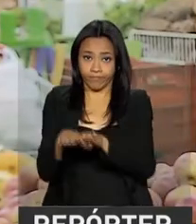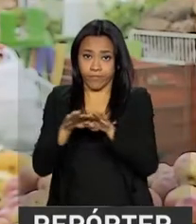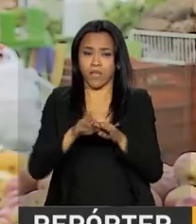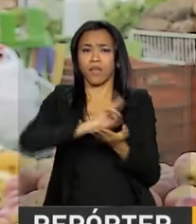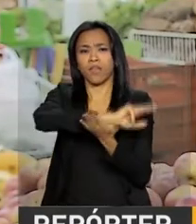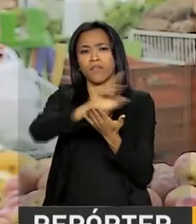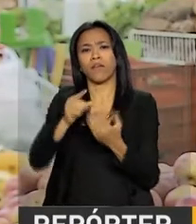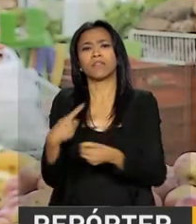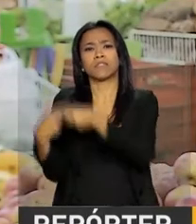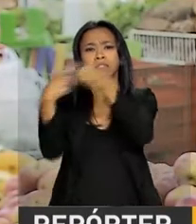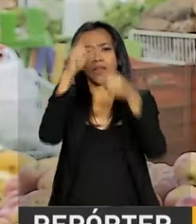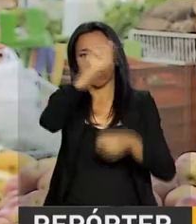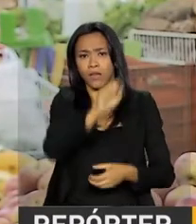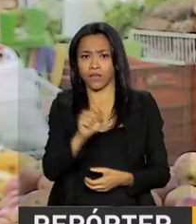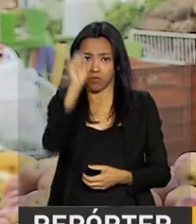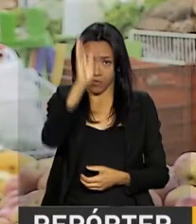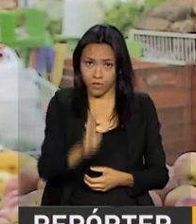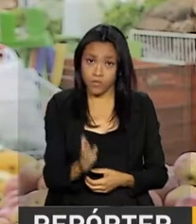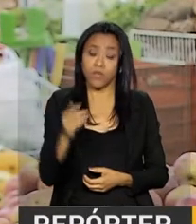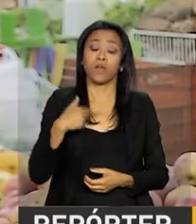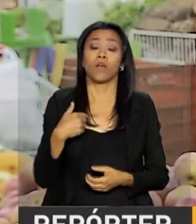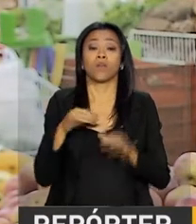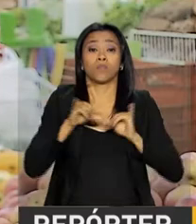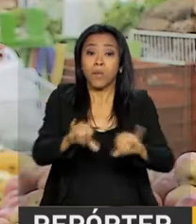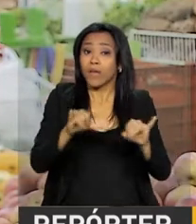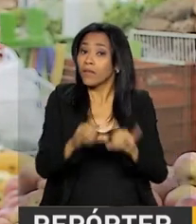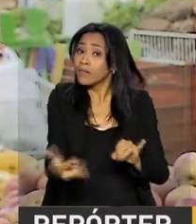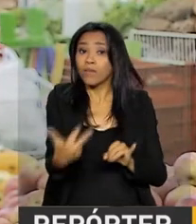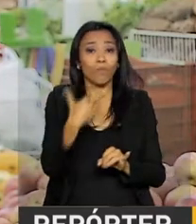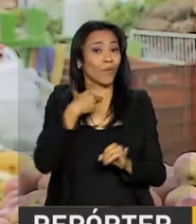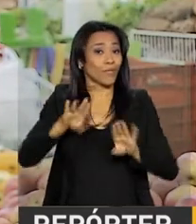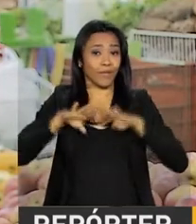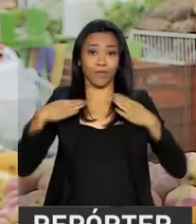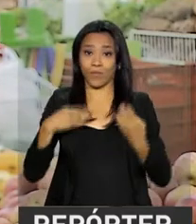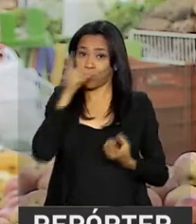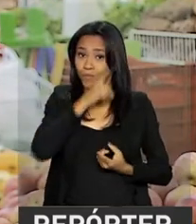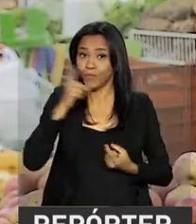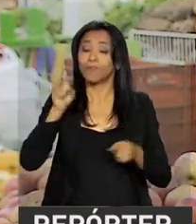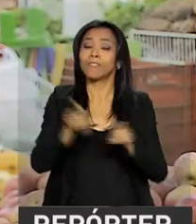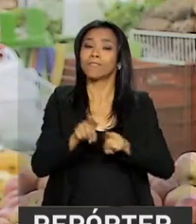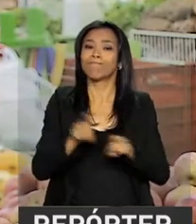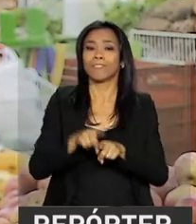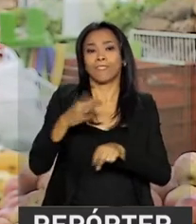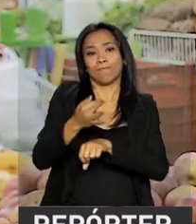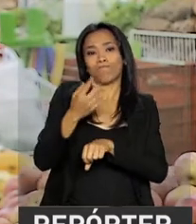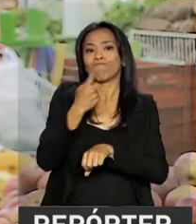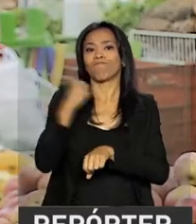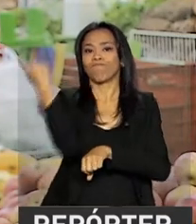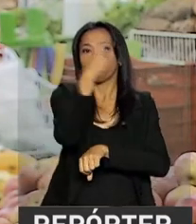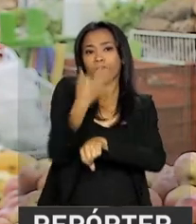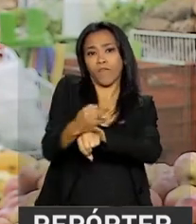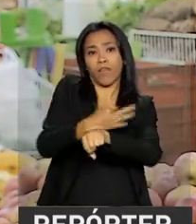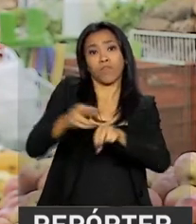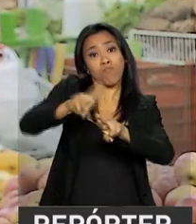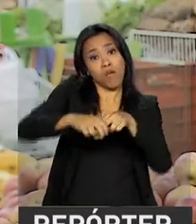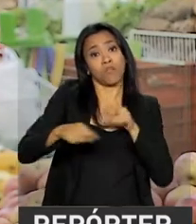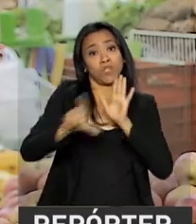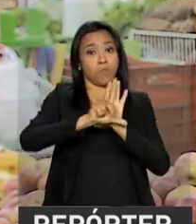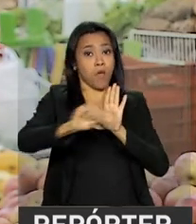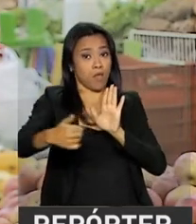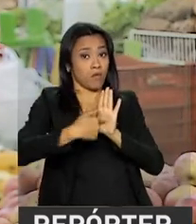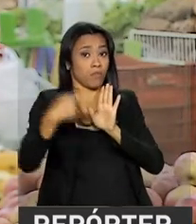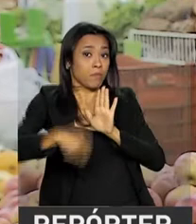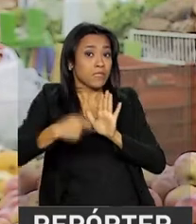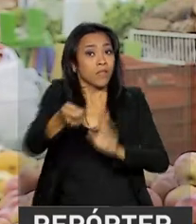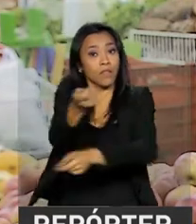brasileiras os supermercados não podem abrir aos domingos e feriados por falta de um instrumento jurídico para negociar com